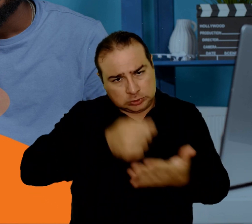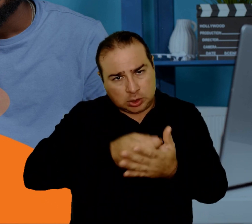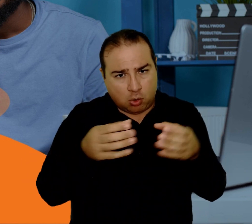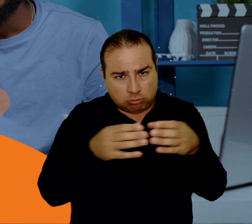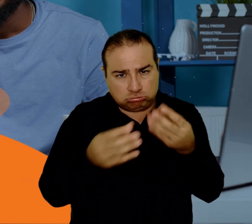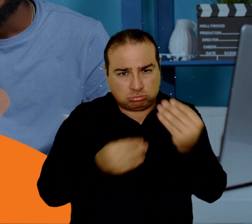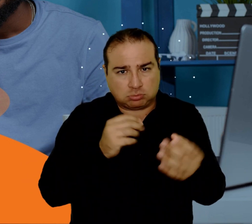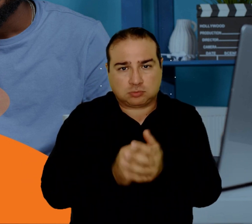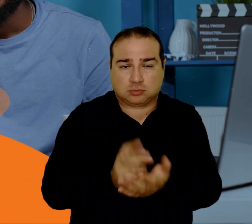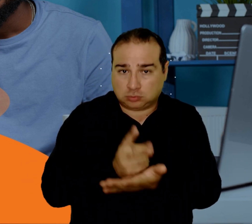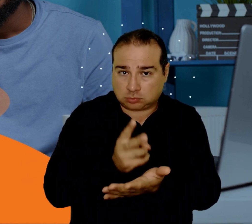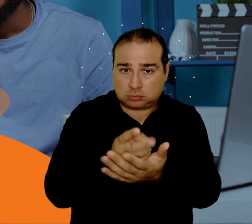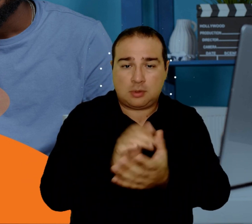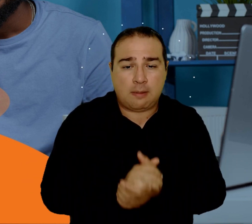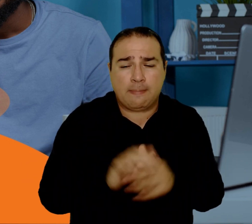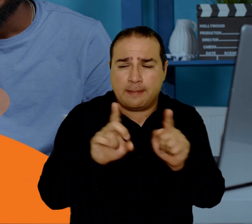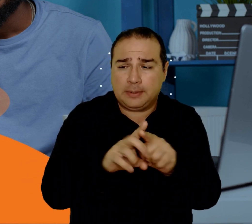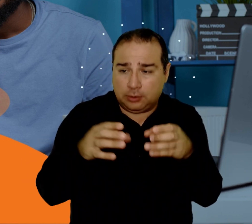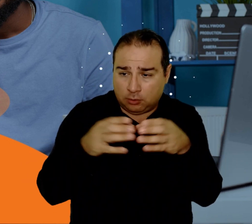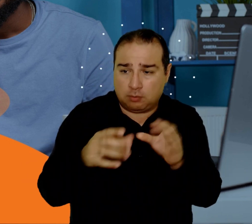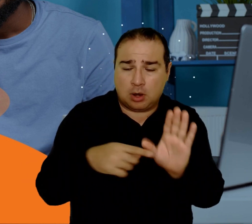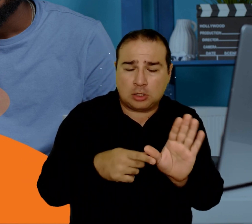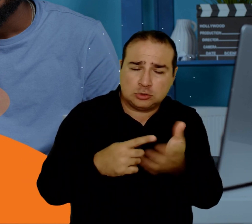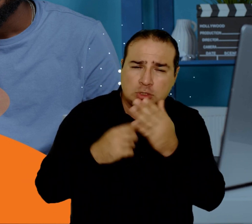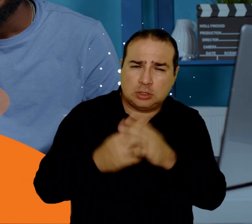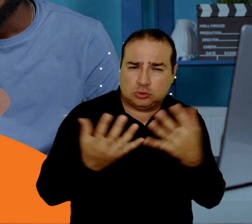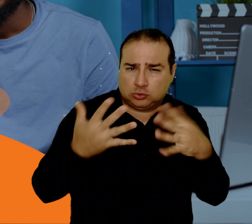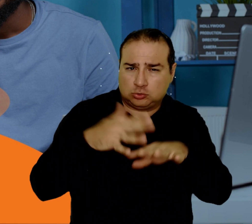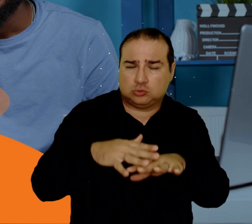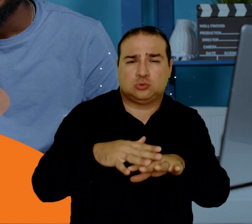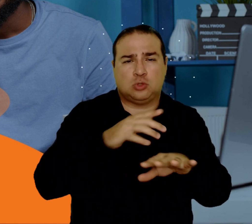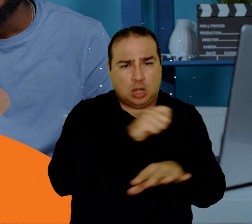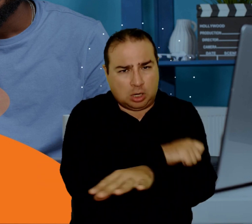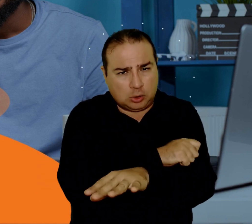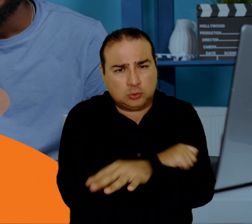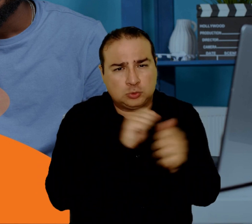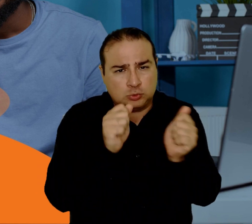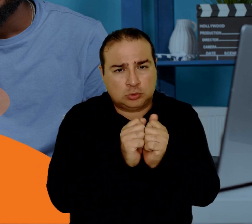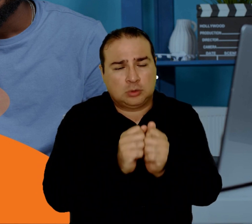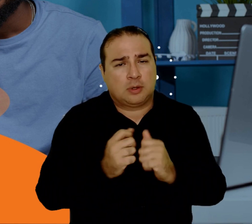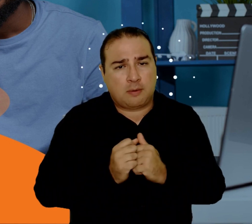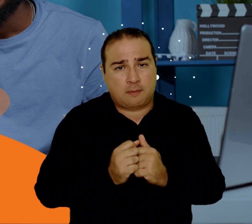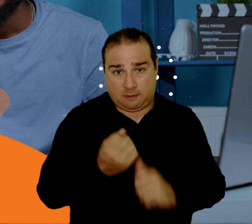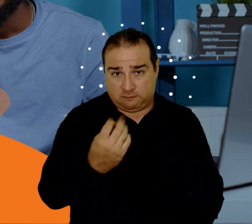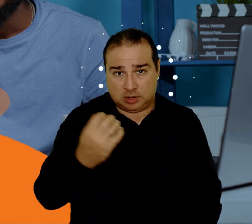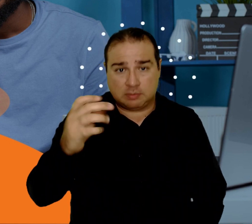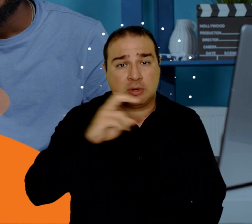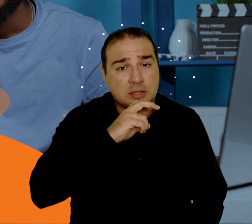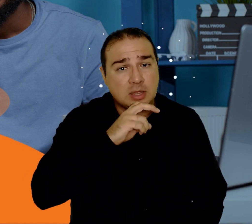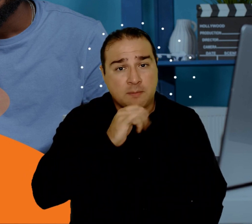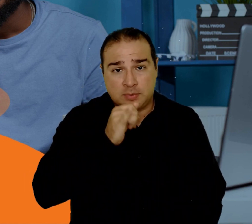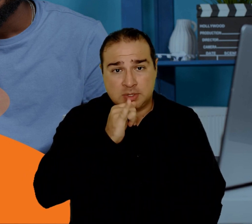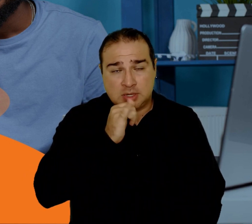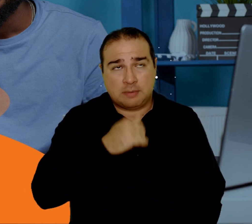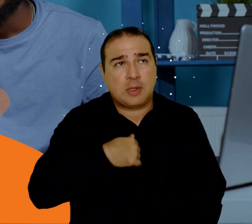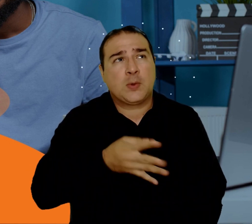e construindo conjuntamente, ou coletivo no sentido do envolvimento inclusive dos alunos. Em uma viagem para Natal, por